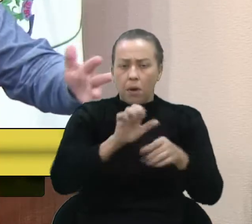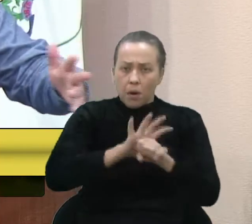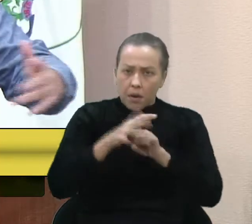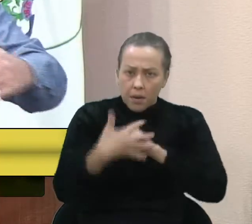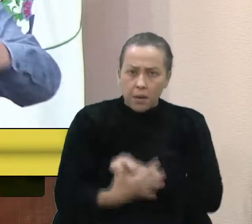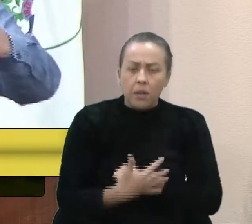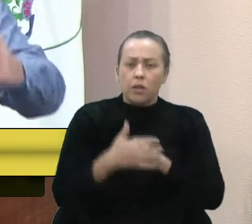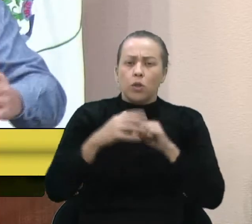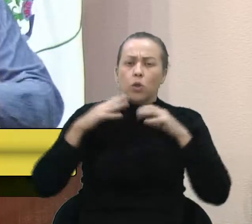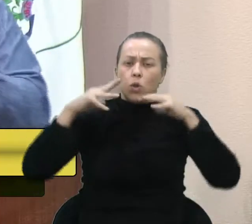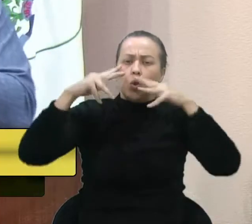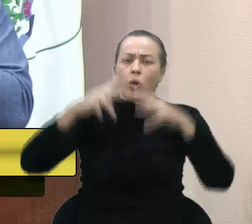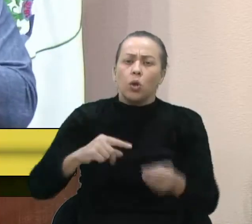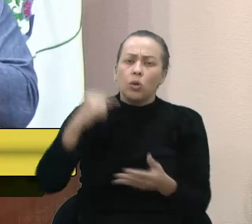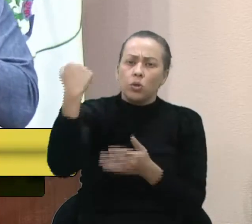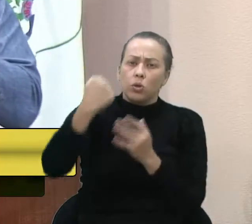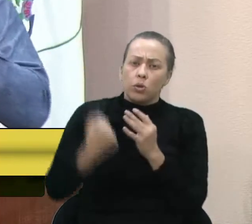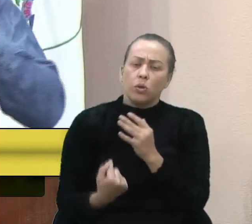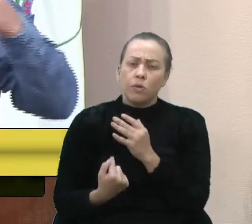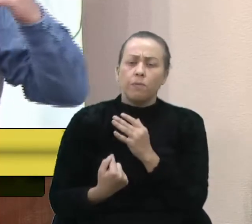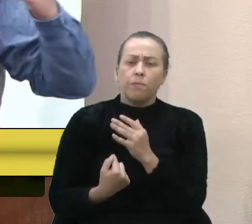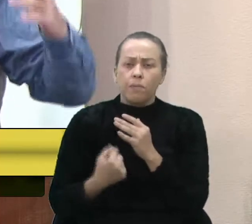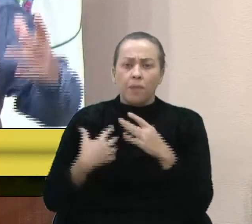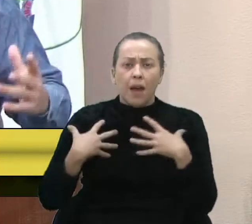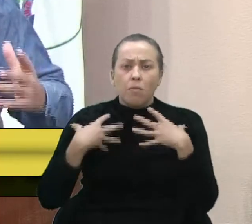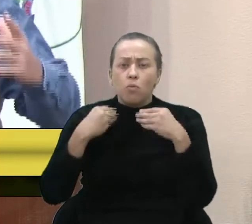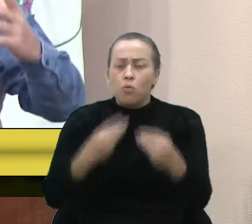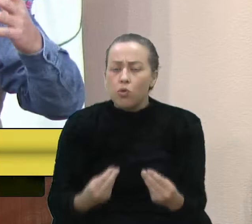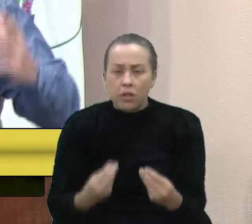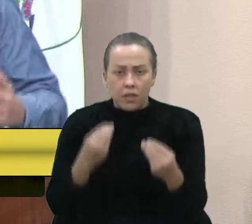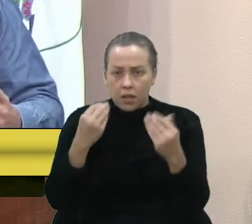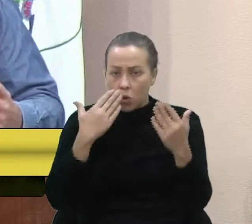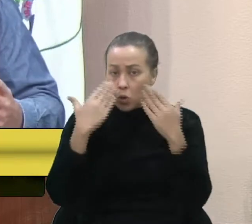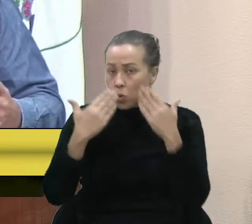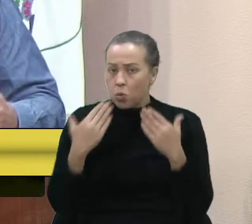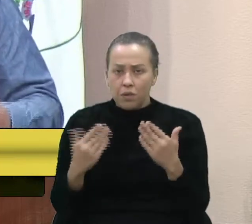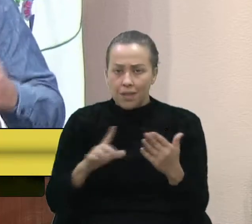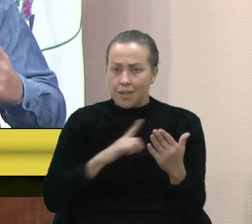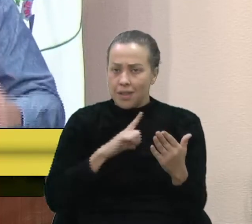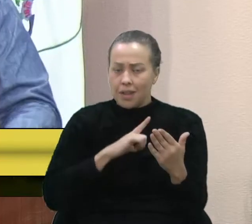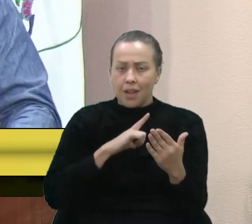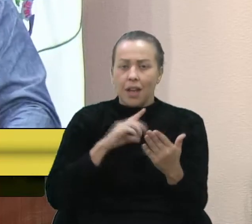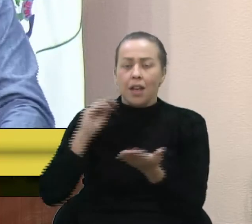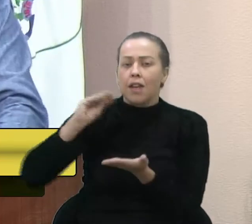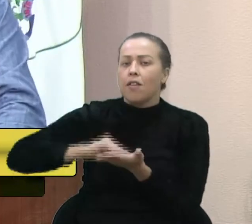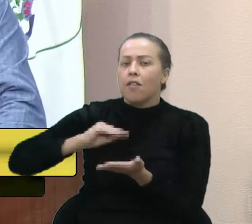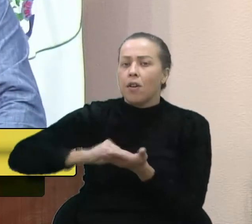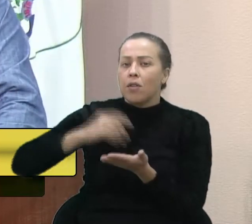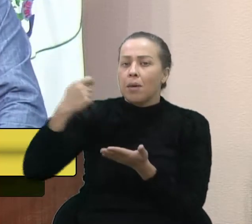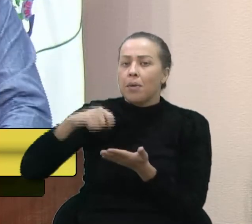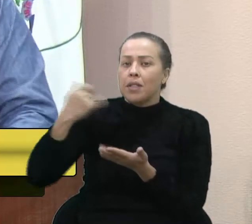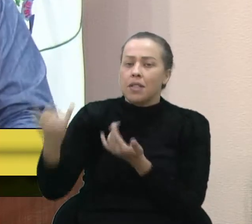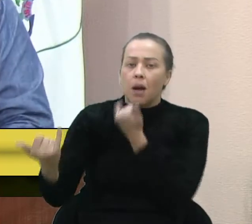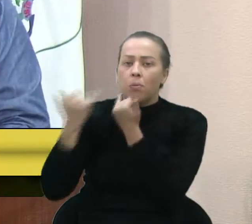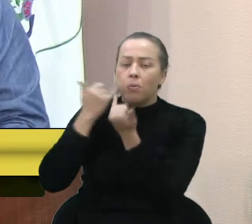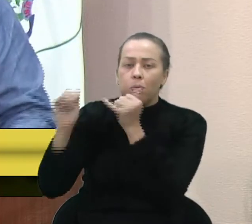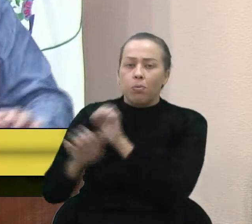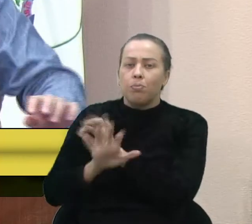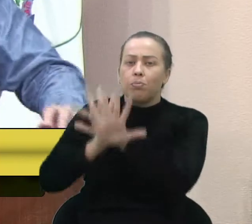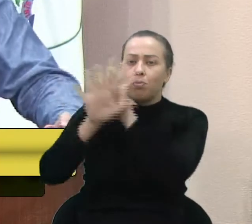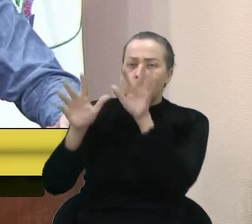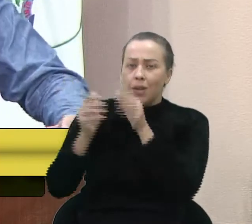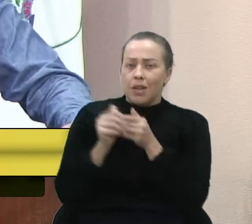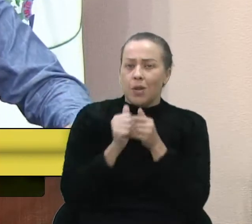dos contactantes, enfim, são muitas dúvidas que surgem e que precisam ser sanadas ou